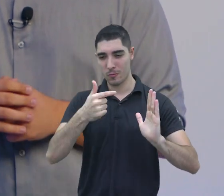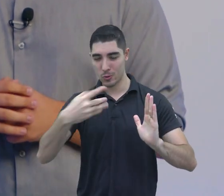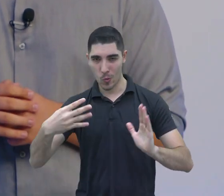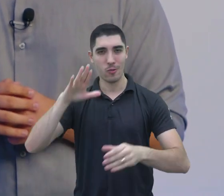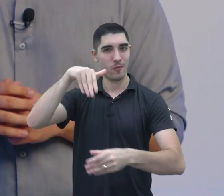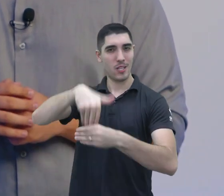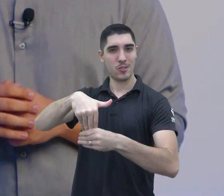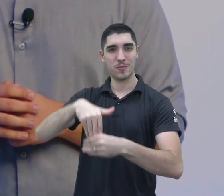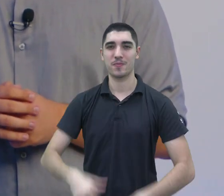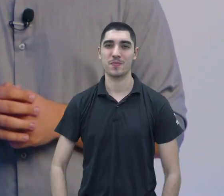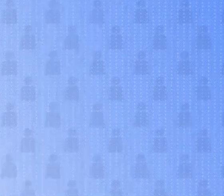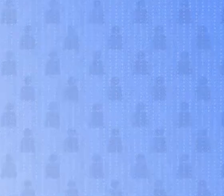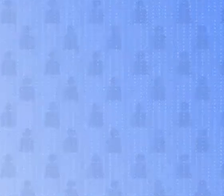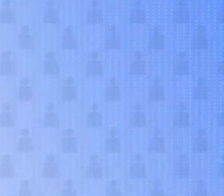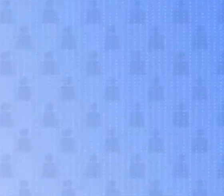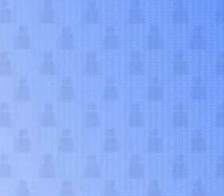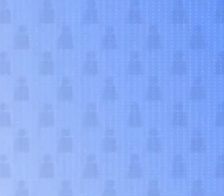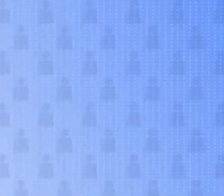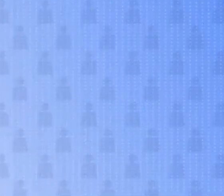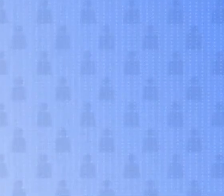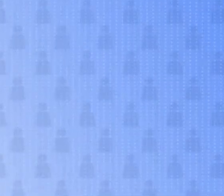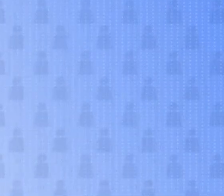Eleições 2024.